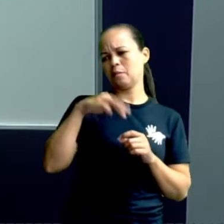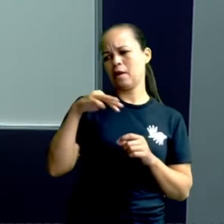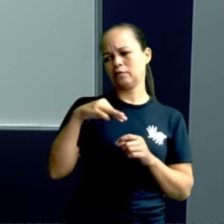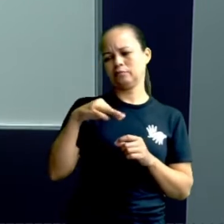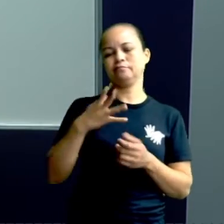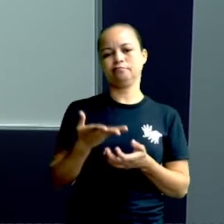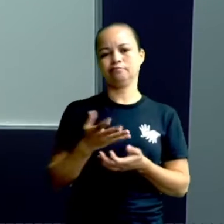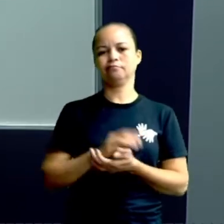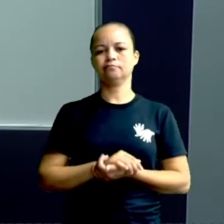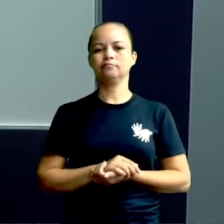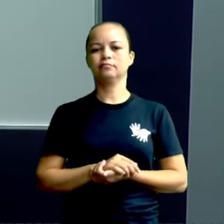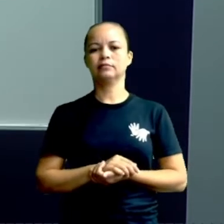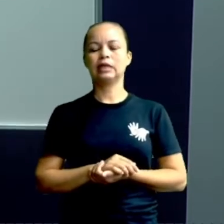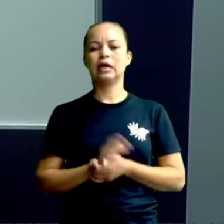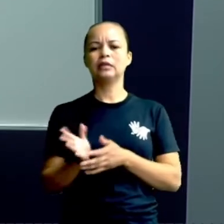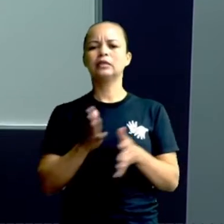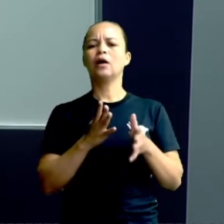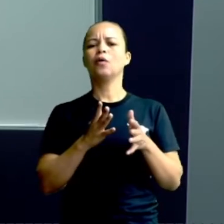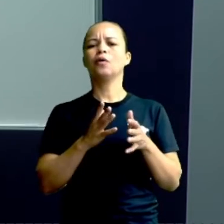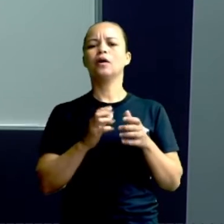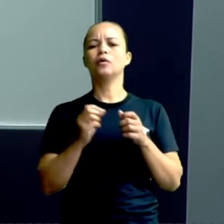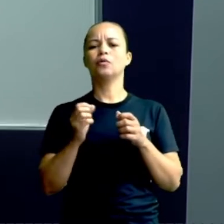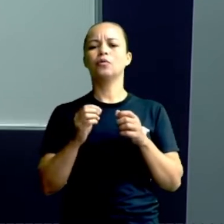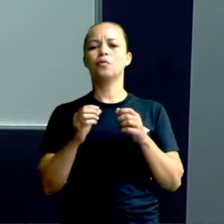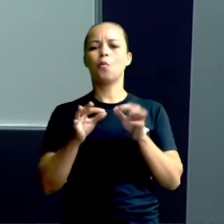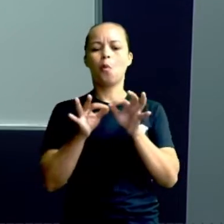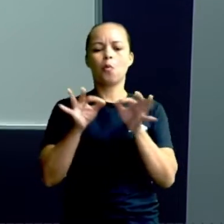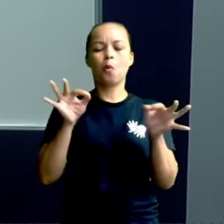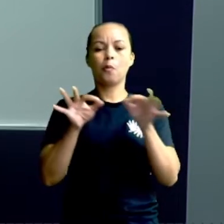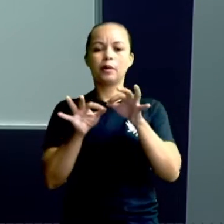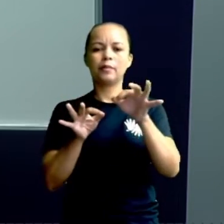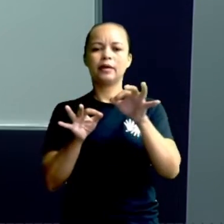metros. Então, qual o comprimento da minha circunferência?